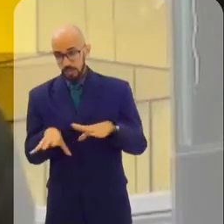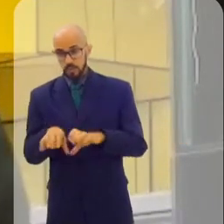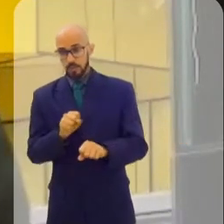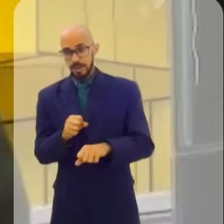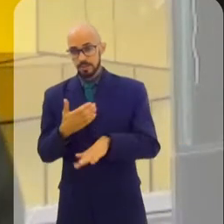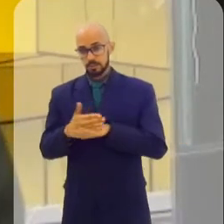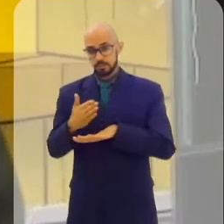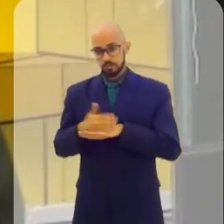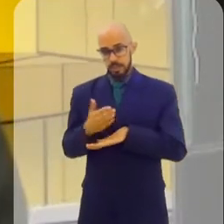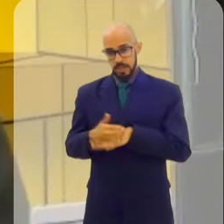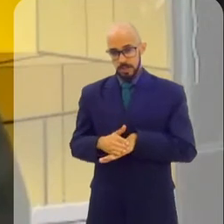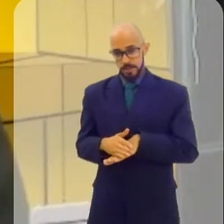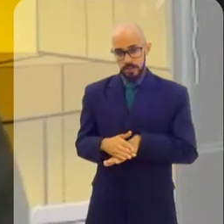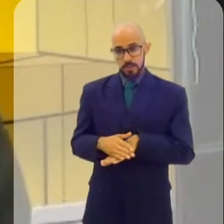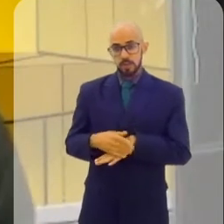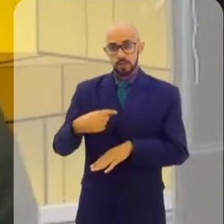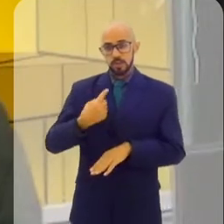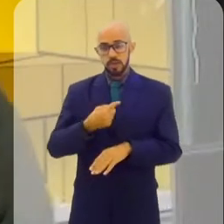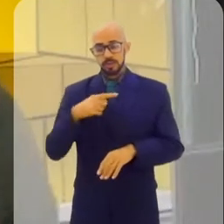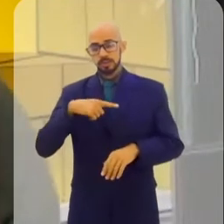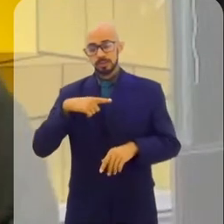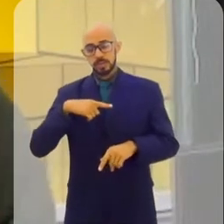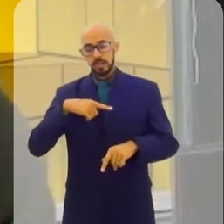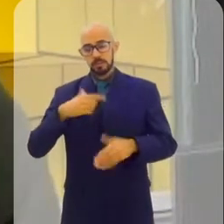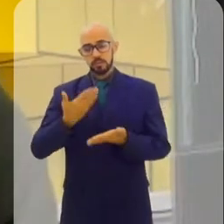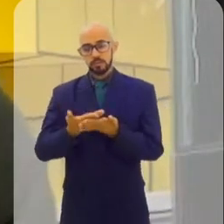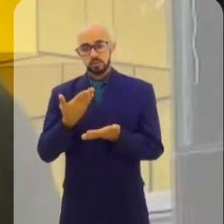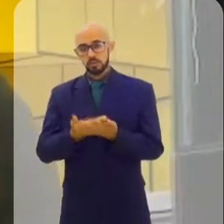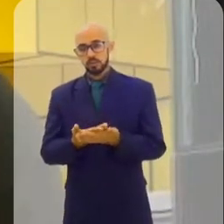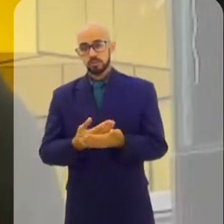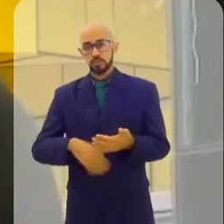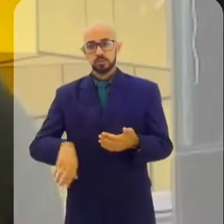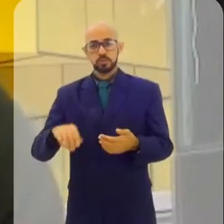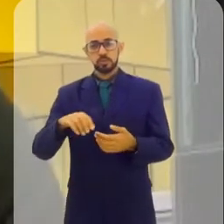né? Agora, um pouco antes. A gente tem também no estudo